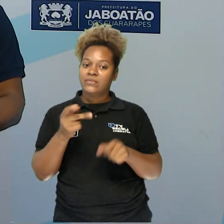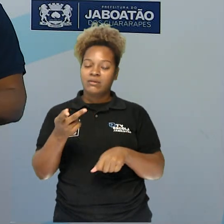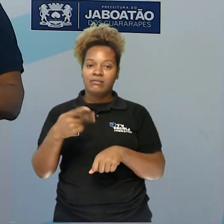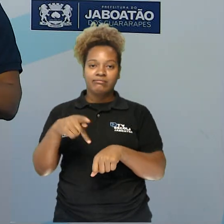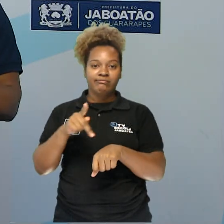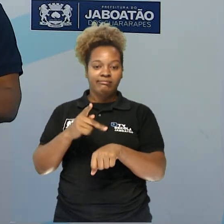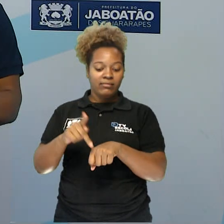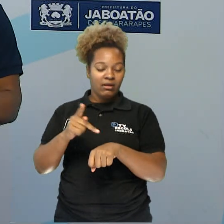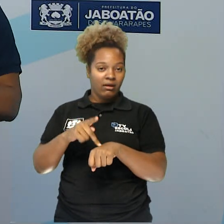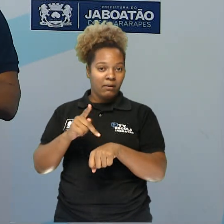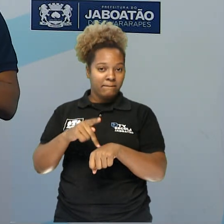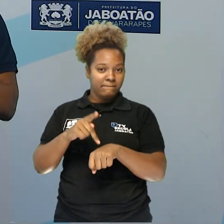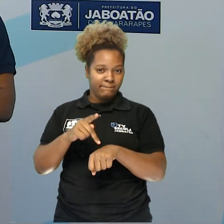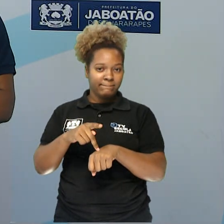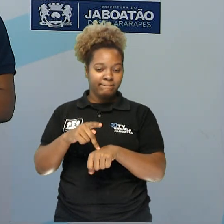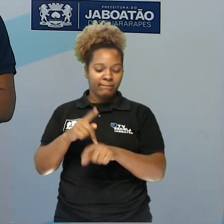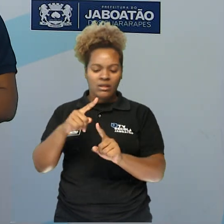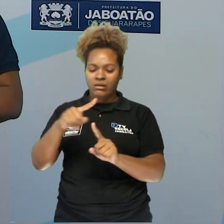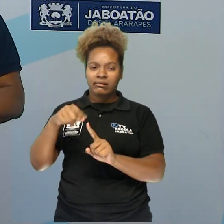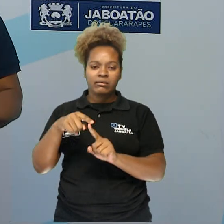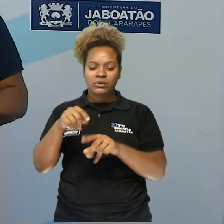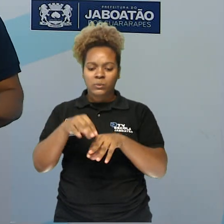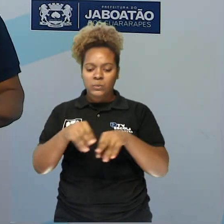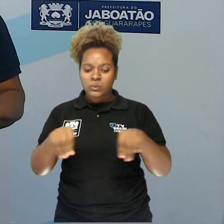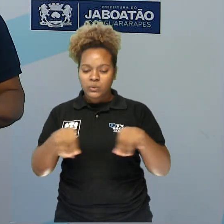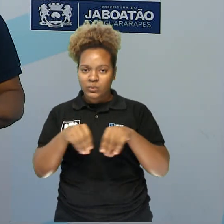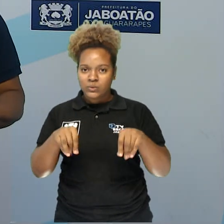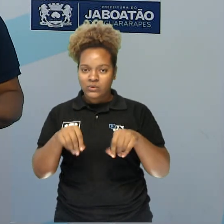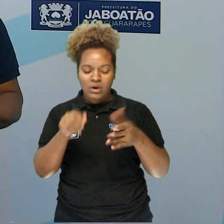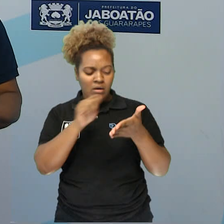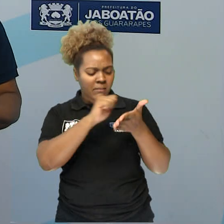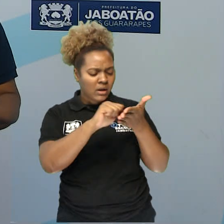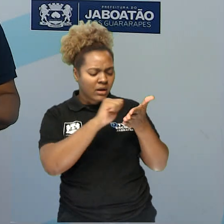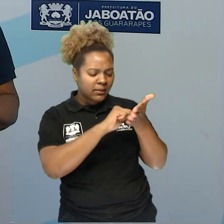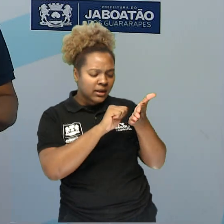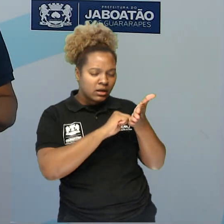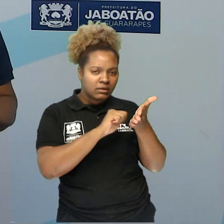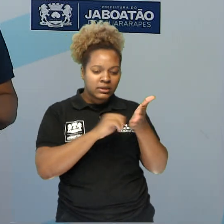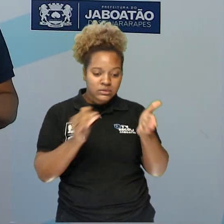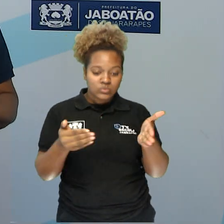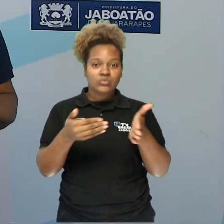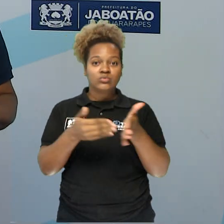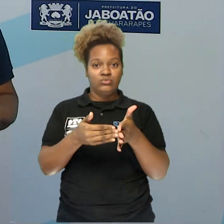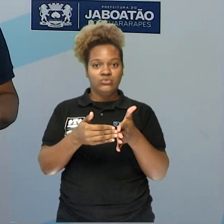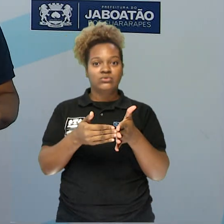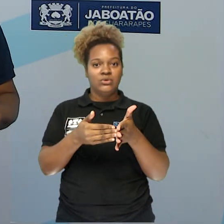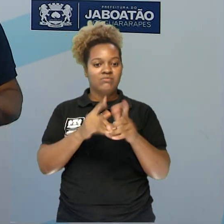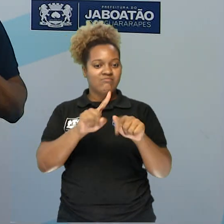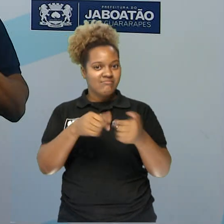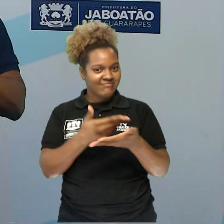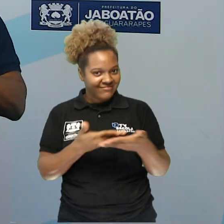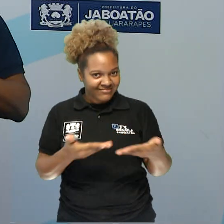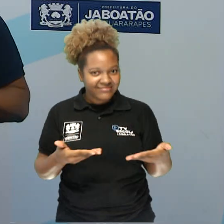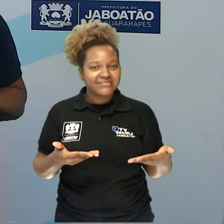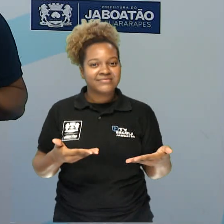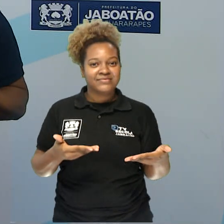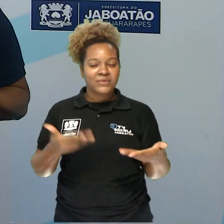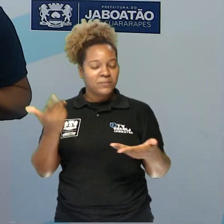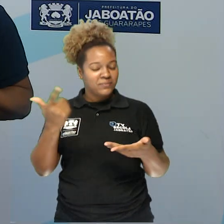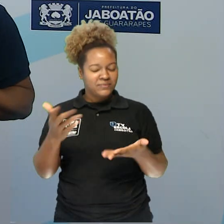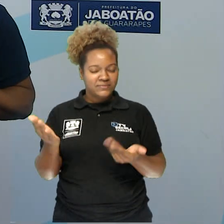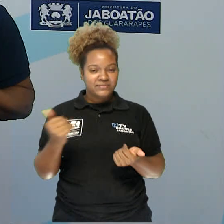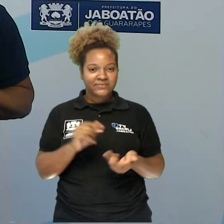rochas e os tipos de solo. Anota tudo que no final nós temos aquele desafio. Vamos